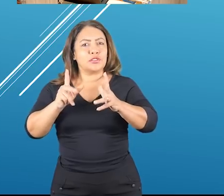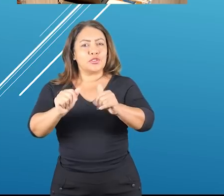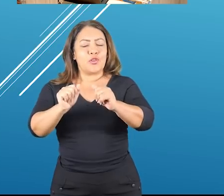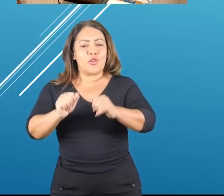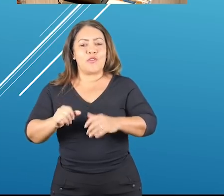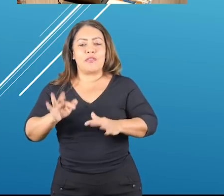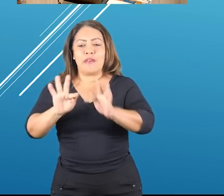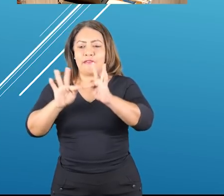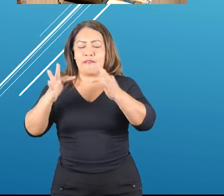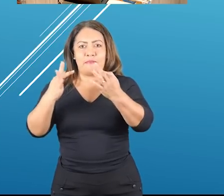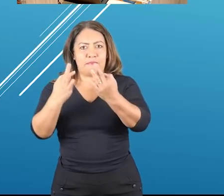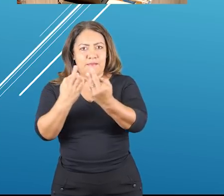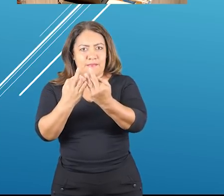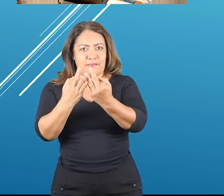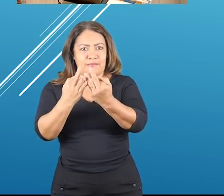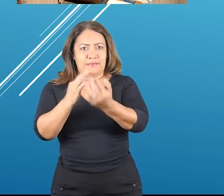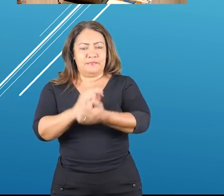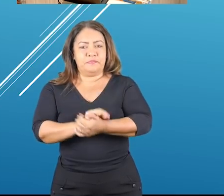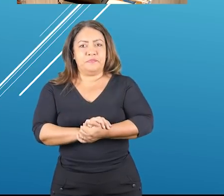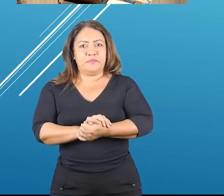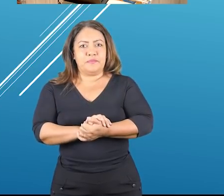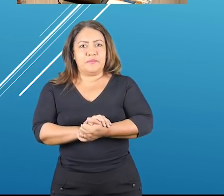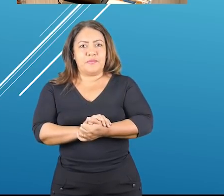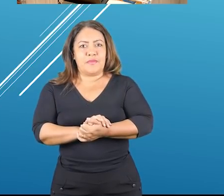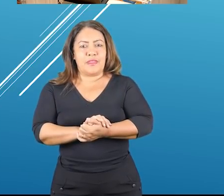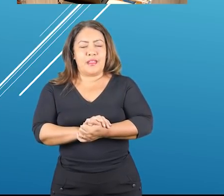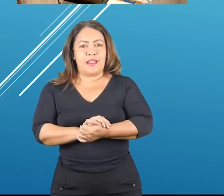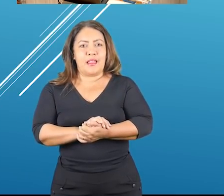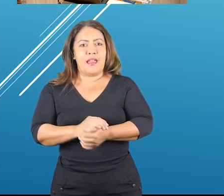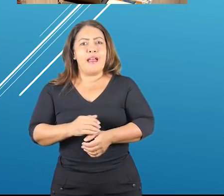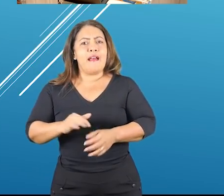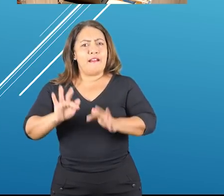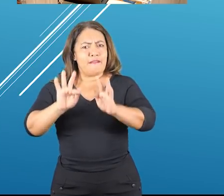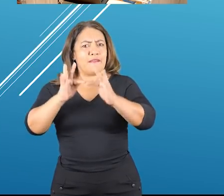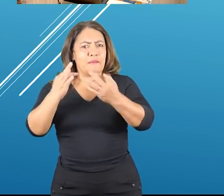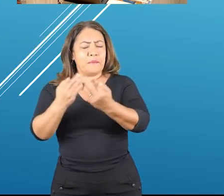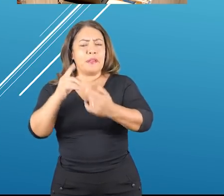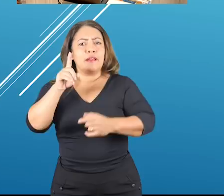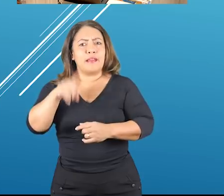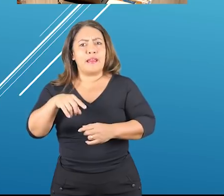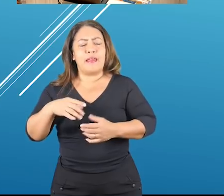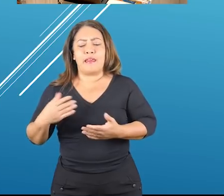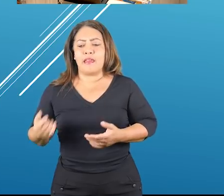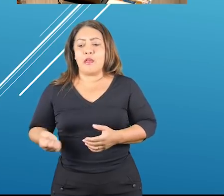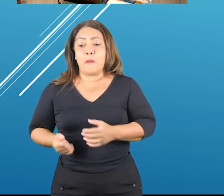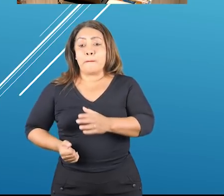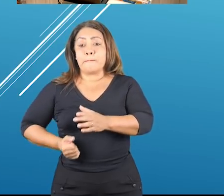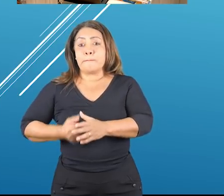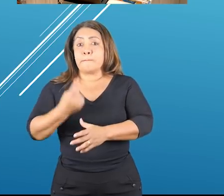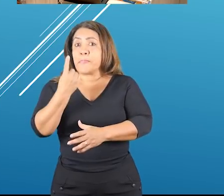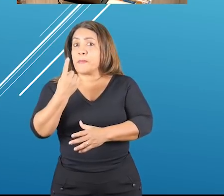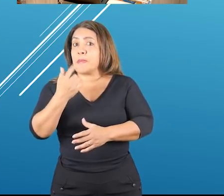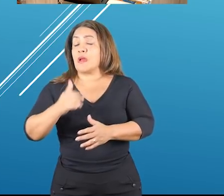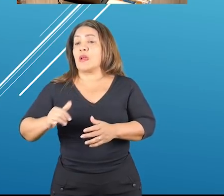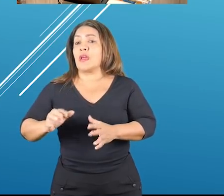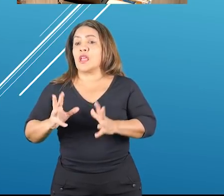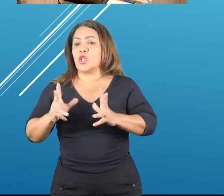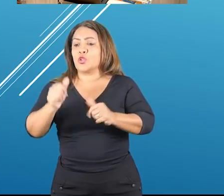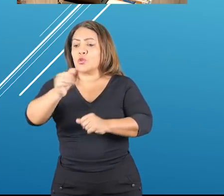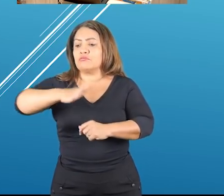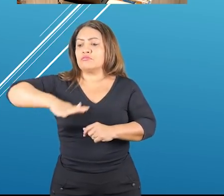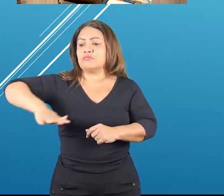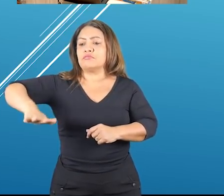família. A família já é esse primeiro ambiente, esse primeiro contexto